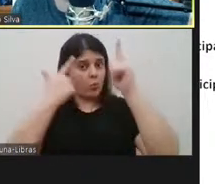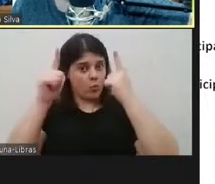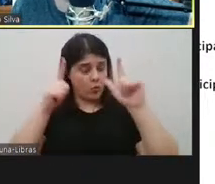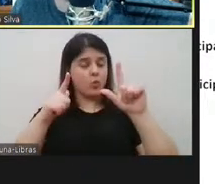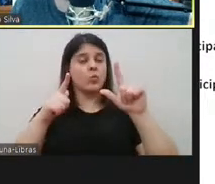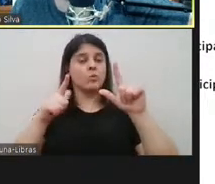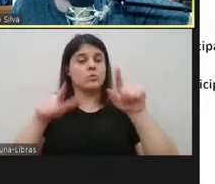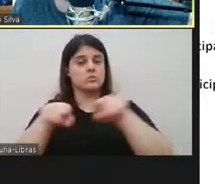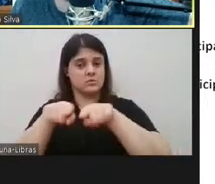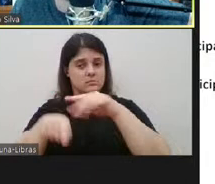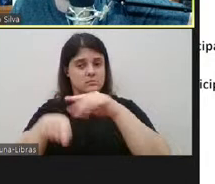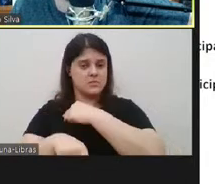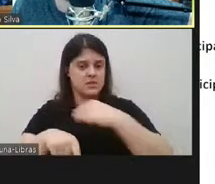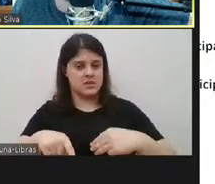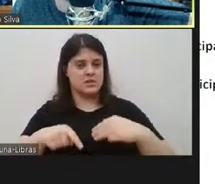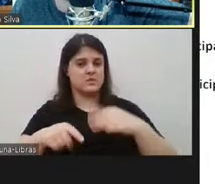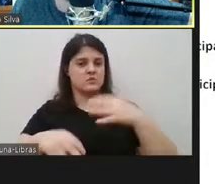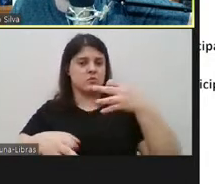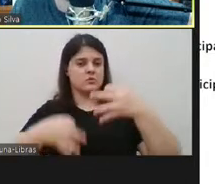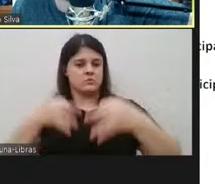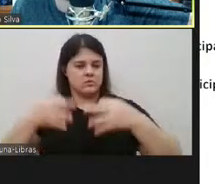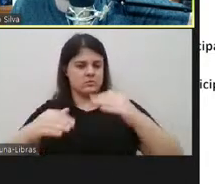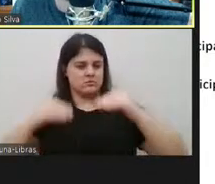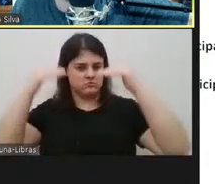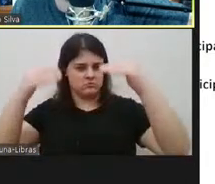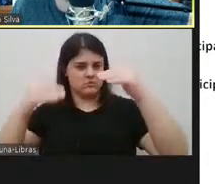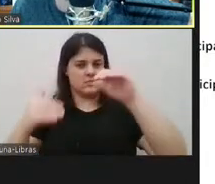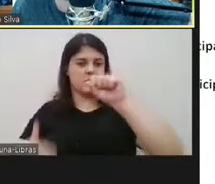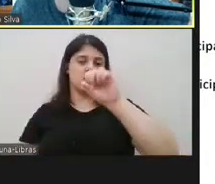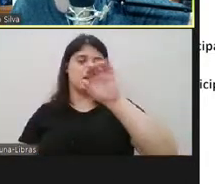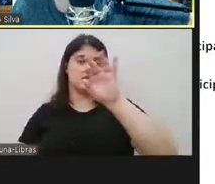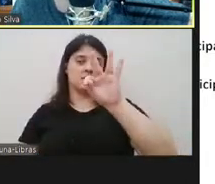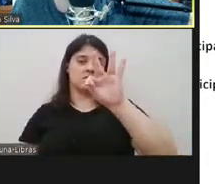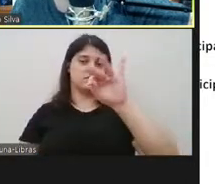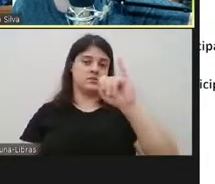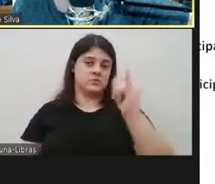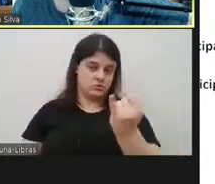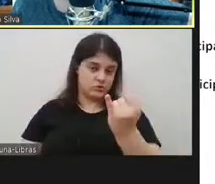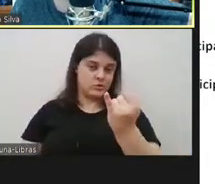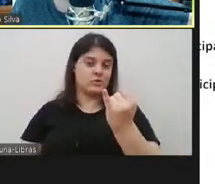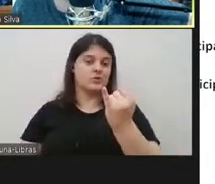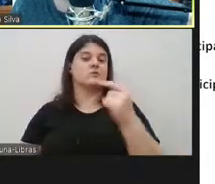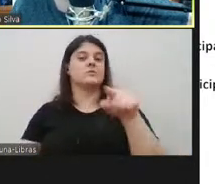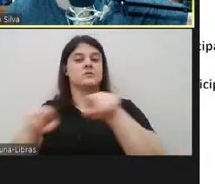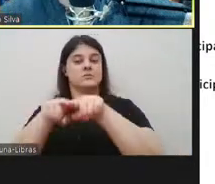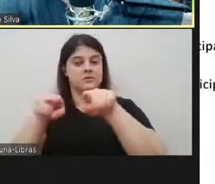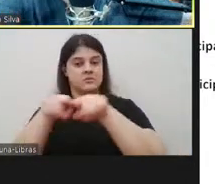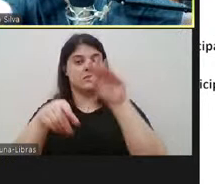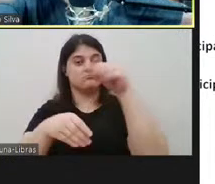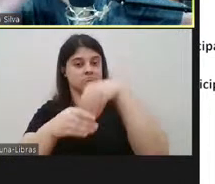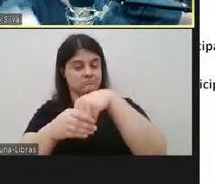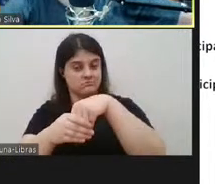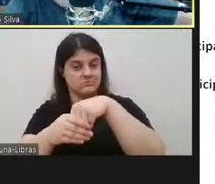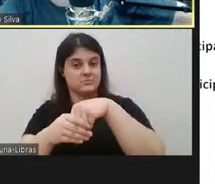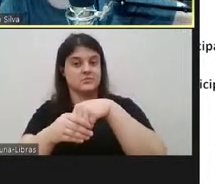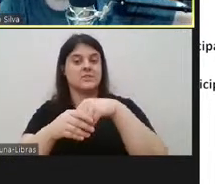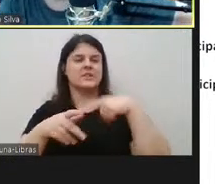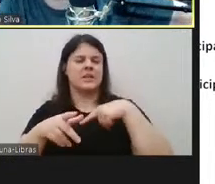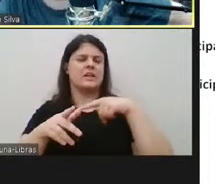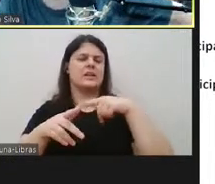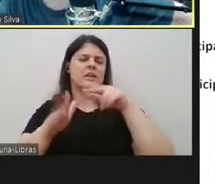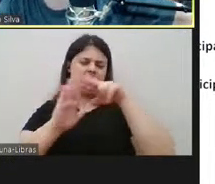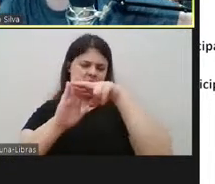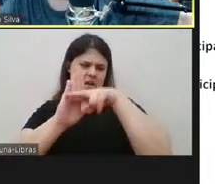outros ministros de tribunais superiores como é o caso por exemplo do STJ dentro aquela parte dos são nomeados que também tem diferente